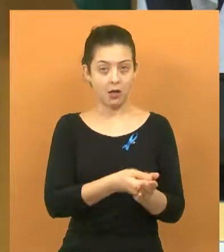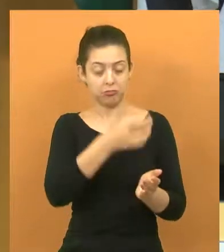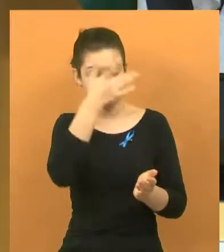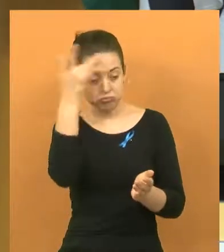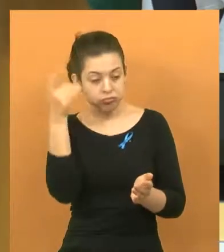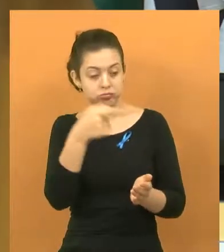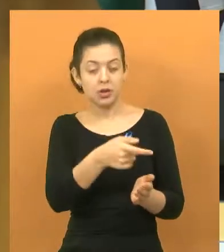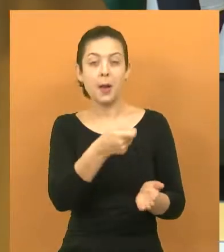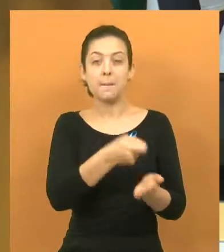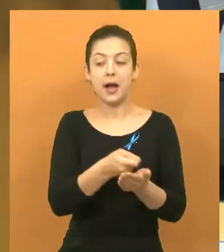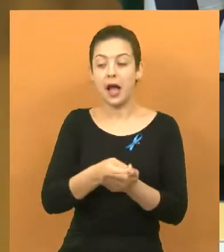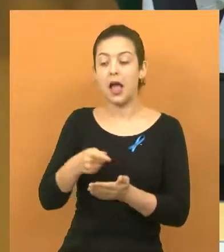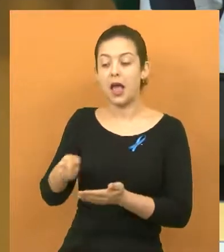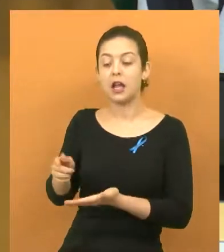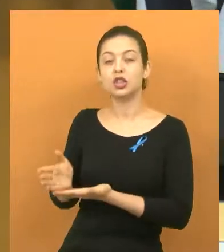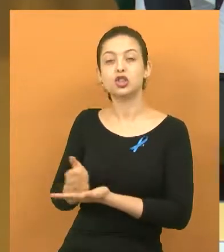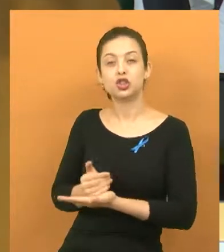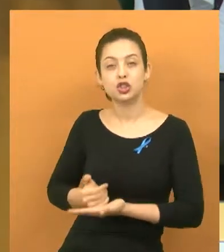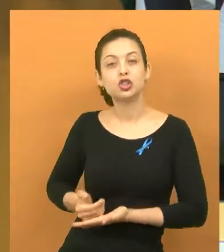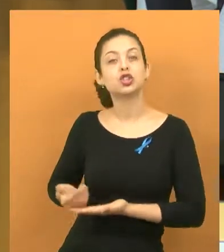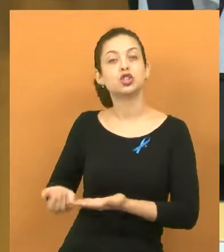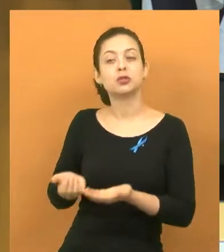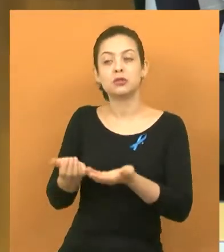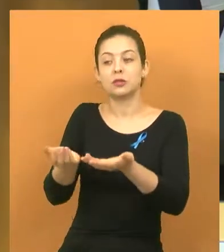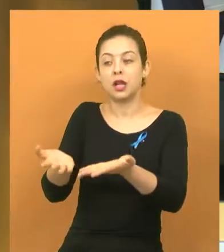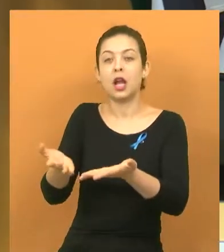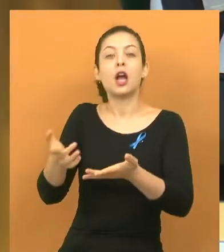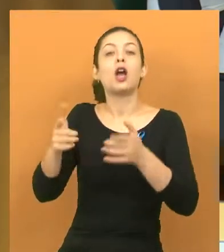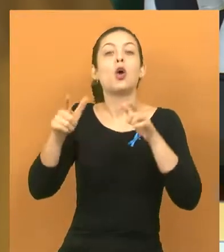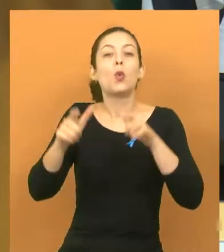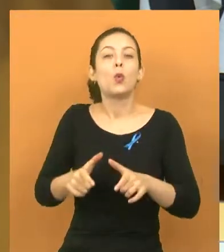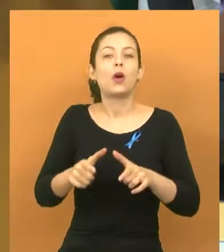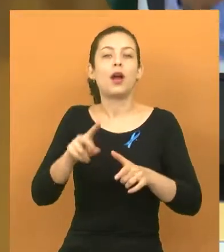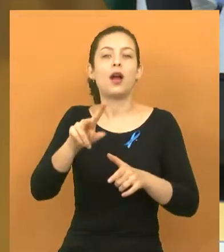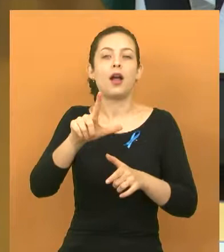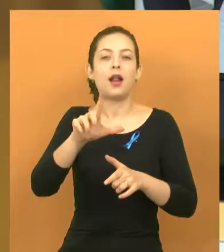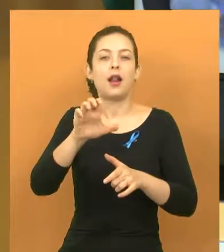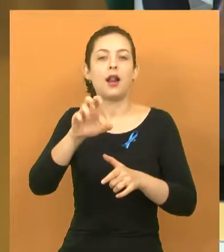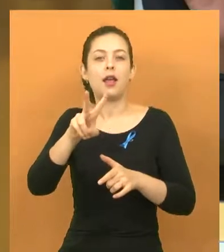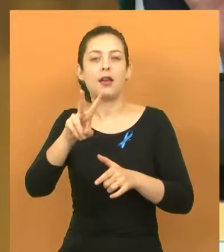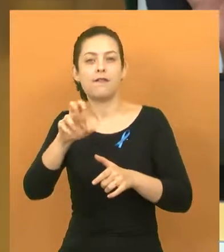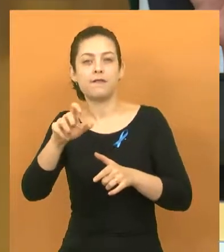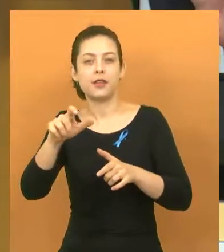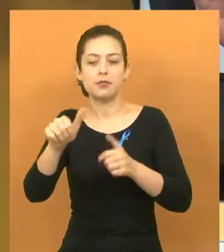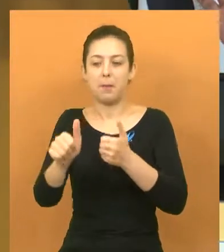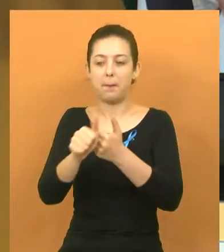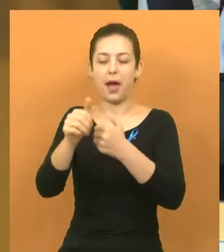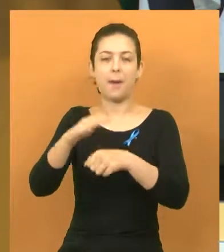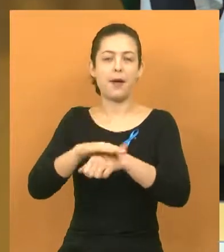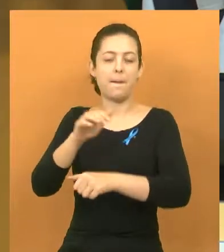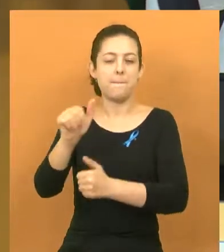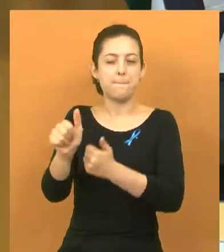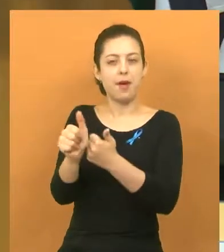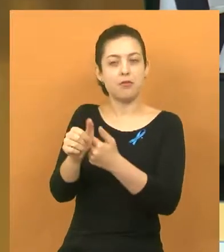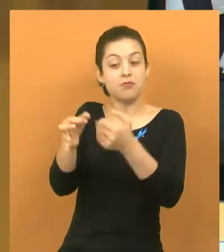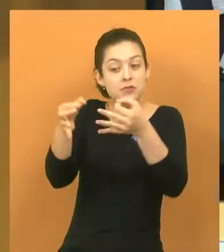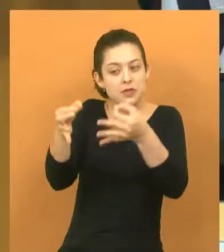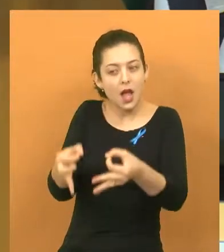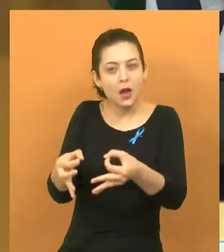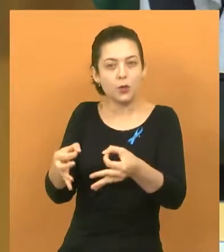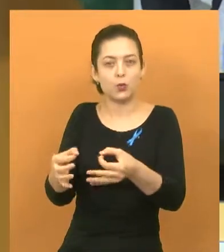tal, para que ele retire esse entulho e entregue no leve tal, no lugar mais próximo, no lugar